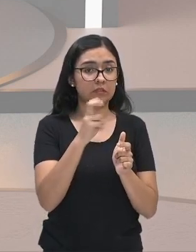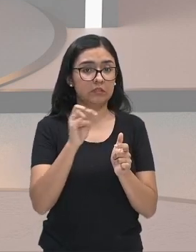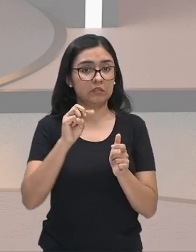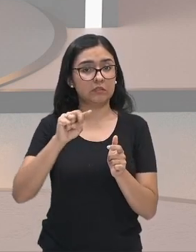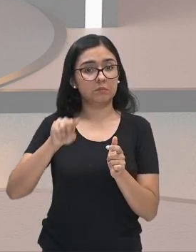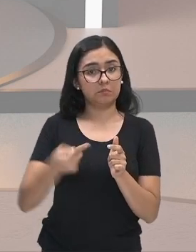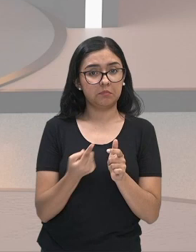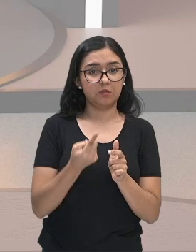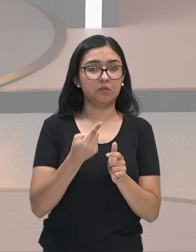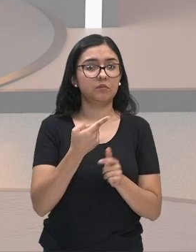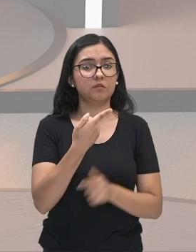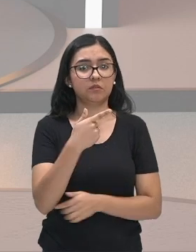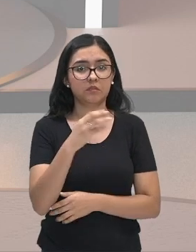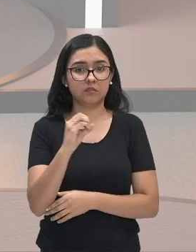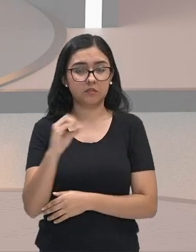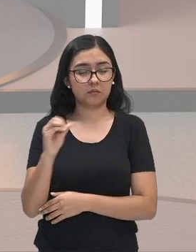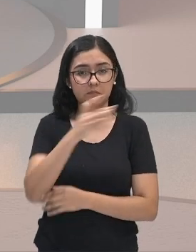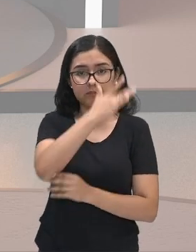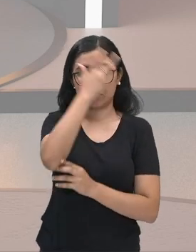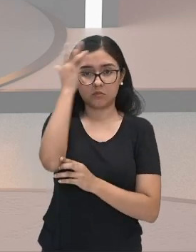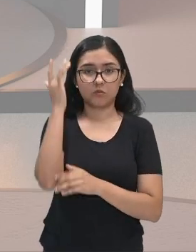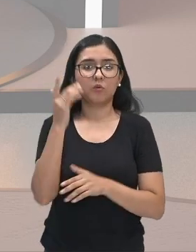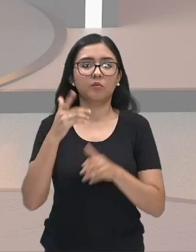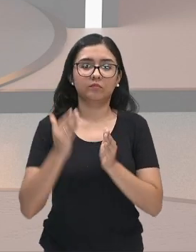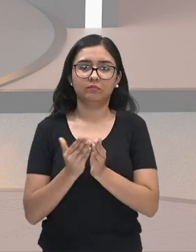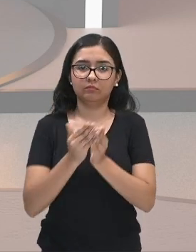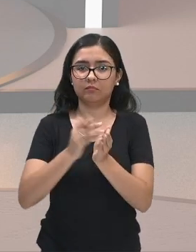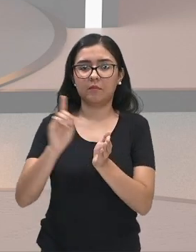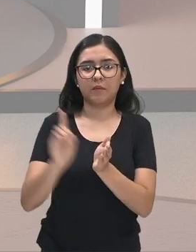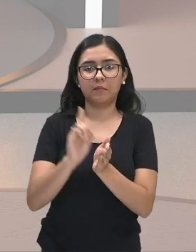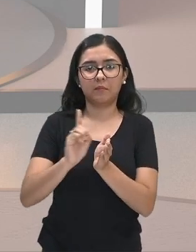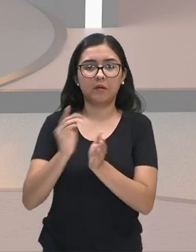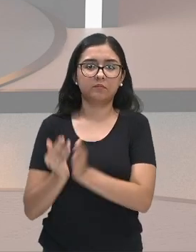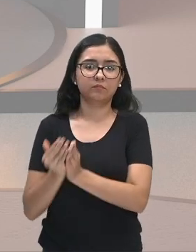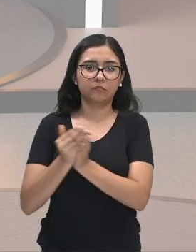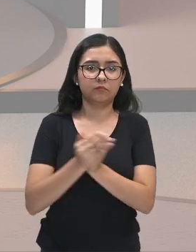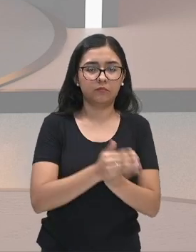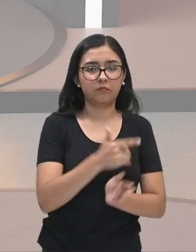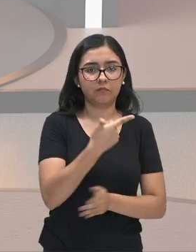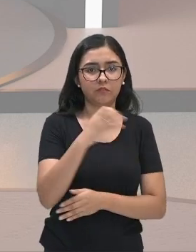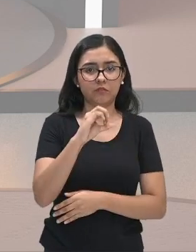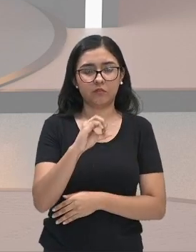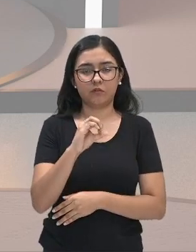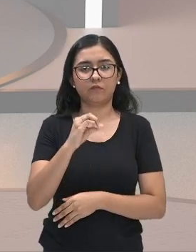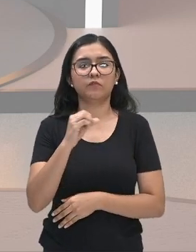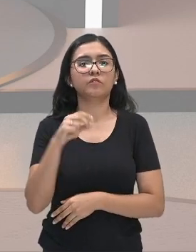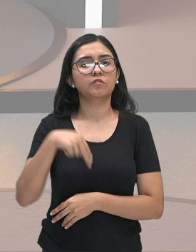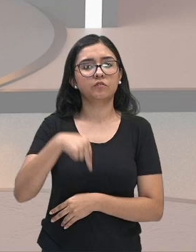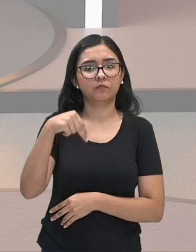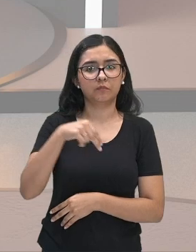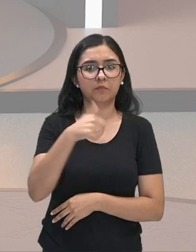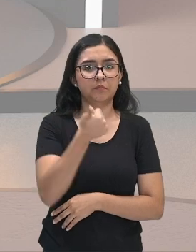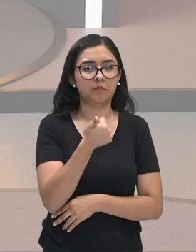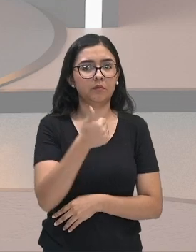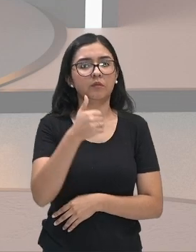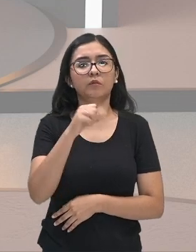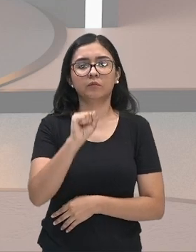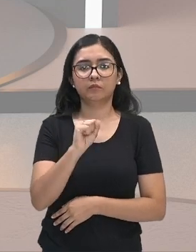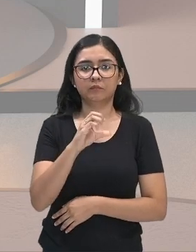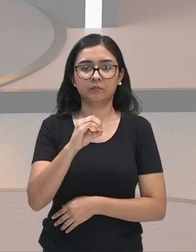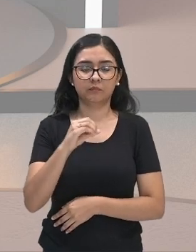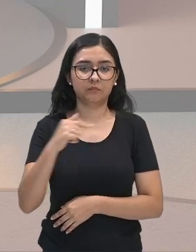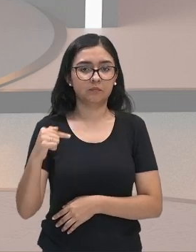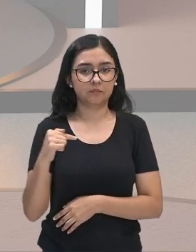15.700 pessoas, né, embarcou para o Brasil em 29 de novembro de 1807.